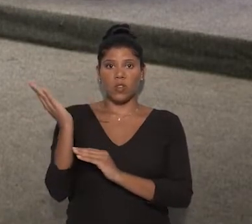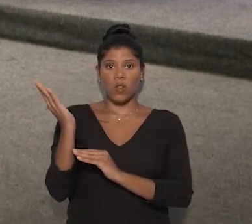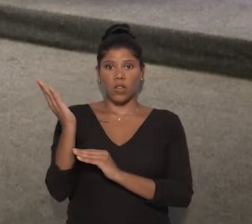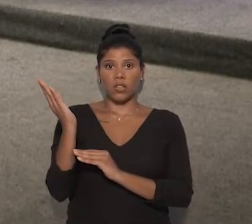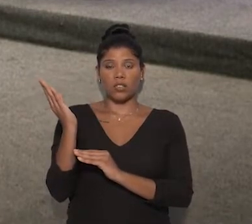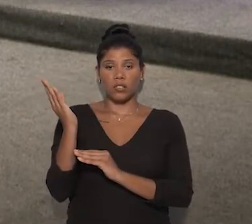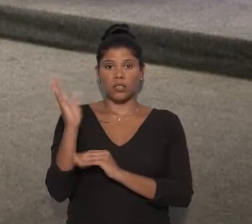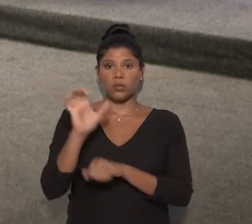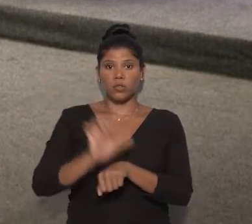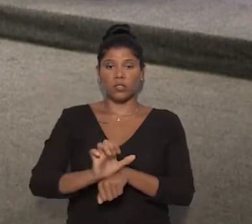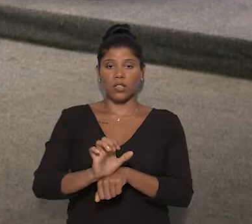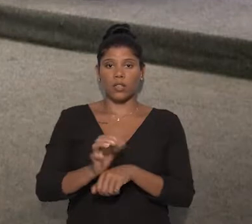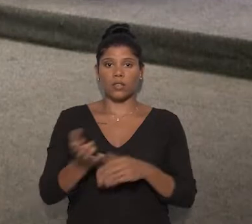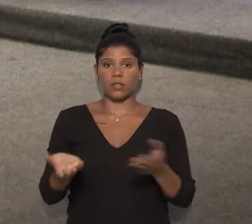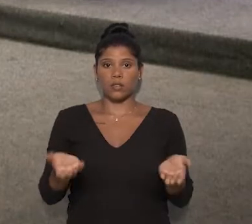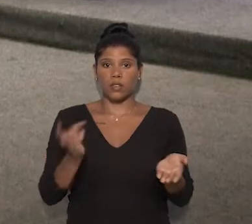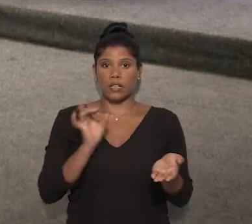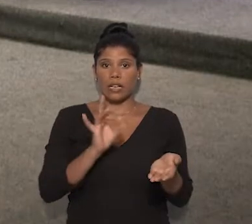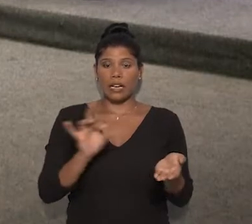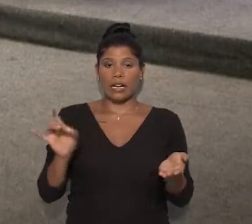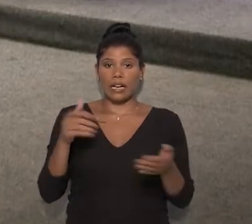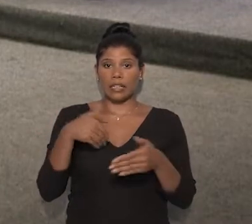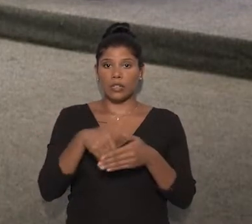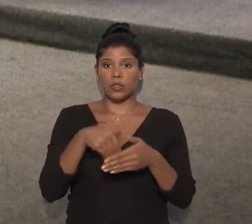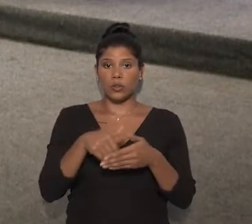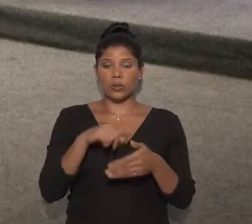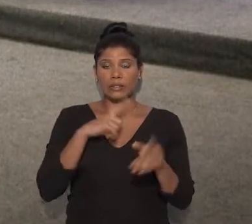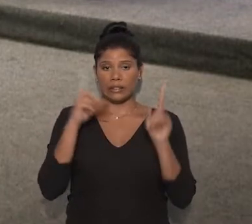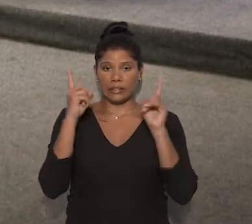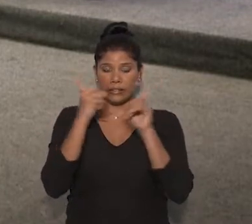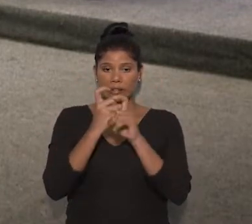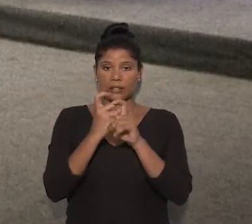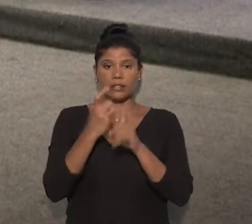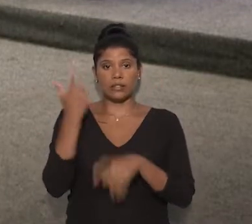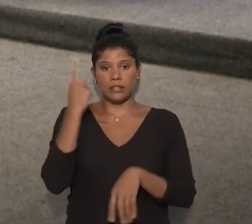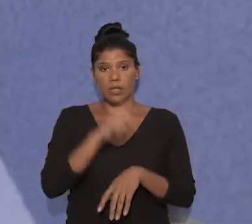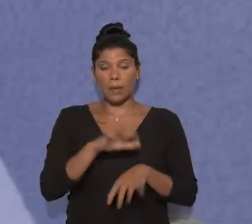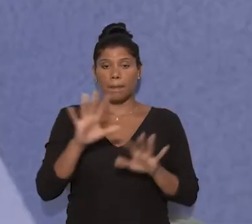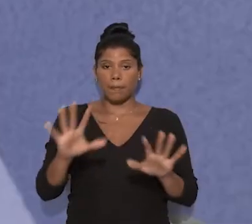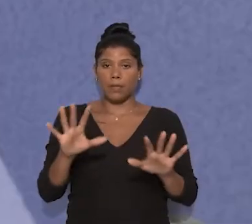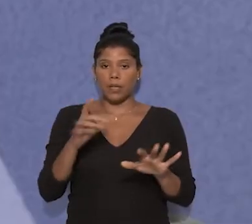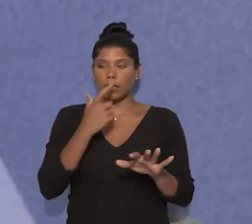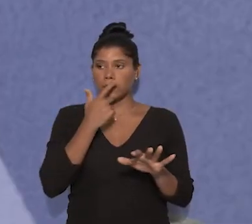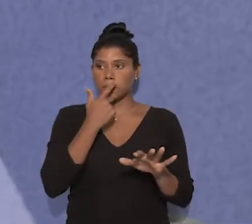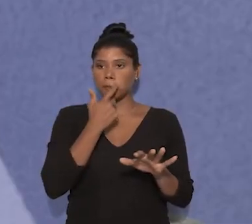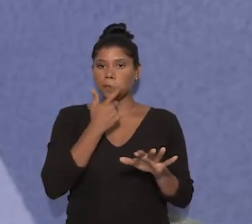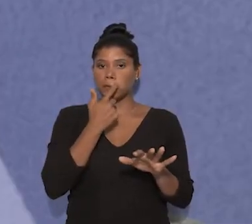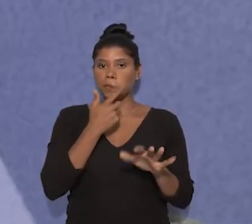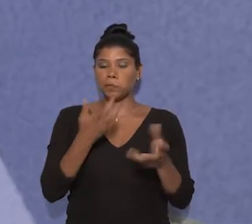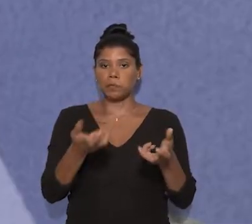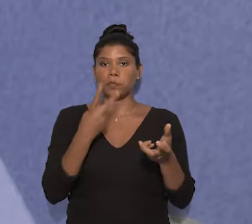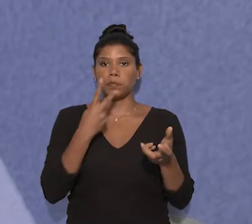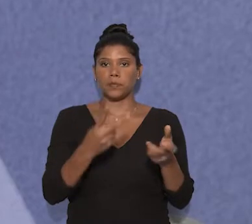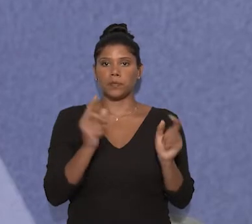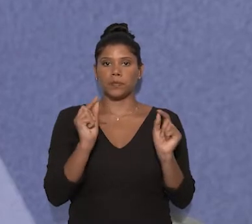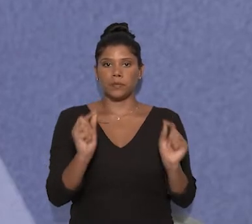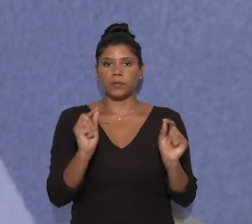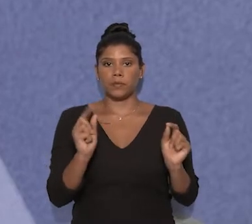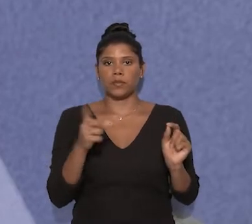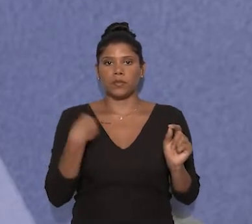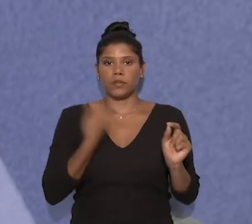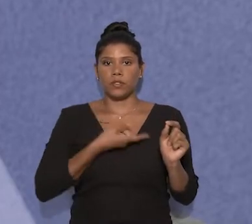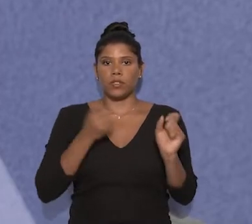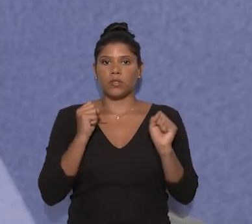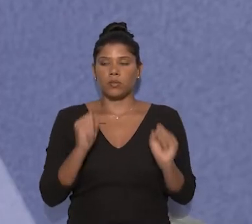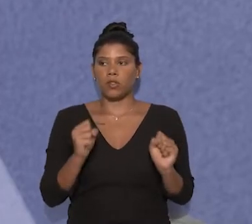for olhar cada jogo, a dificuldade danada para levantar. Claro, sem dúvida. Aí é verdade. Mas eu estou falando, o que eu quero dizer é o seguinte. A gente pode